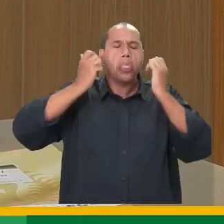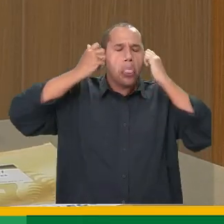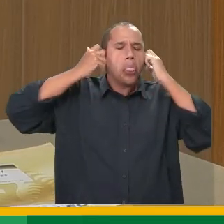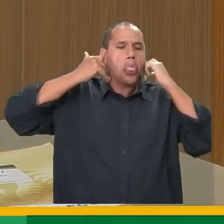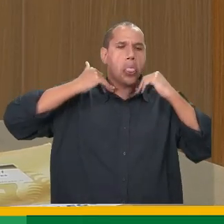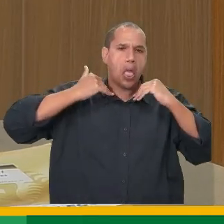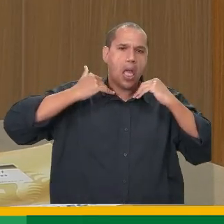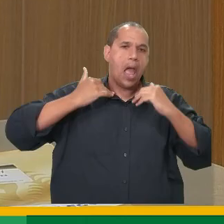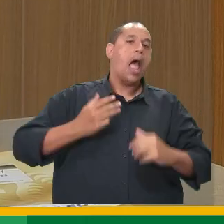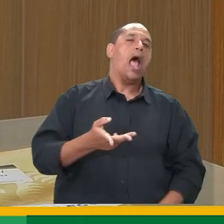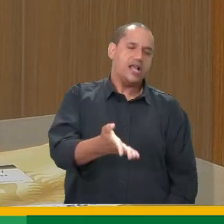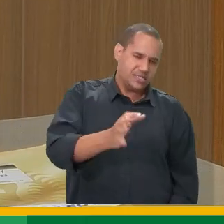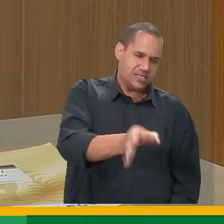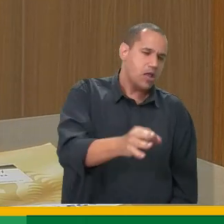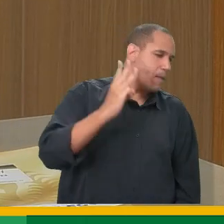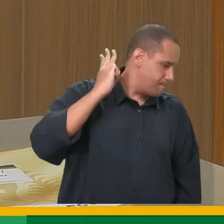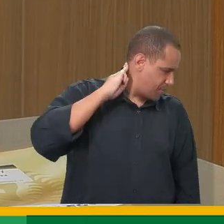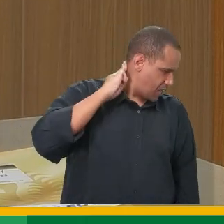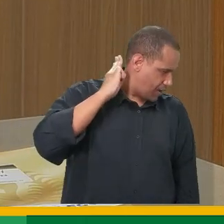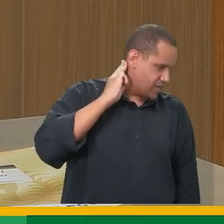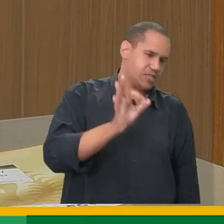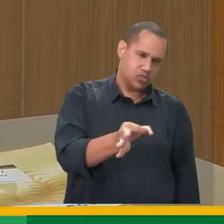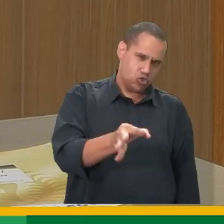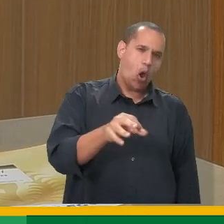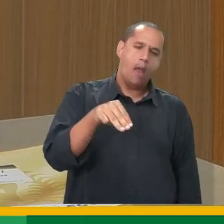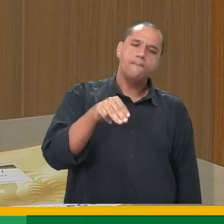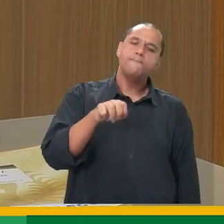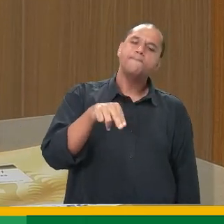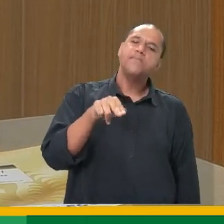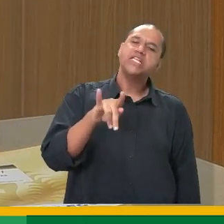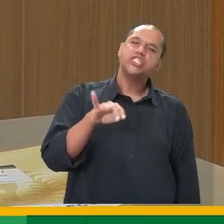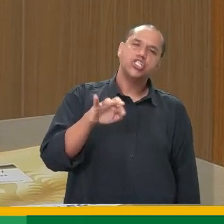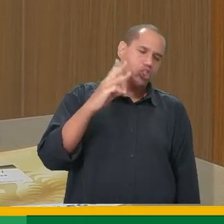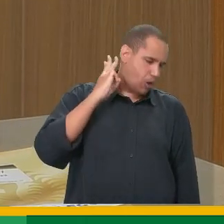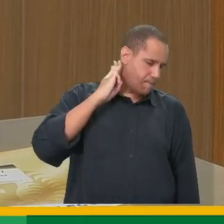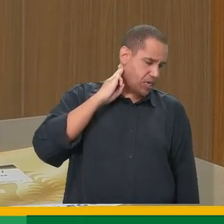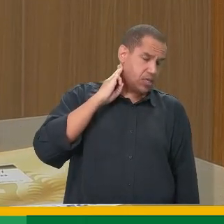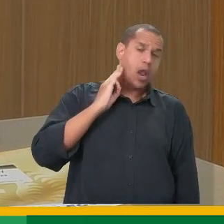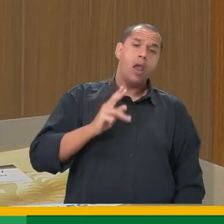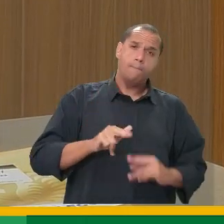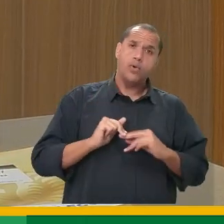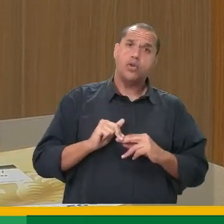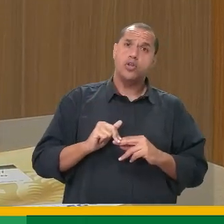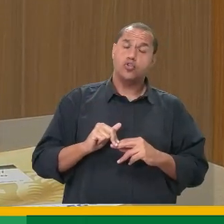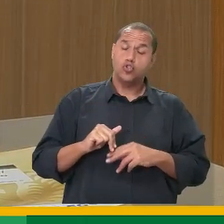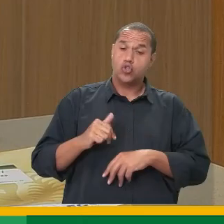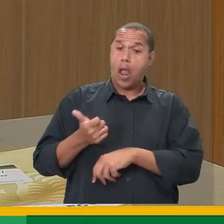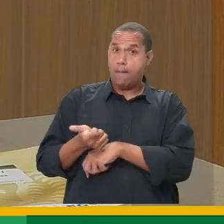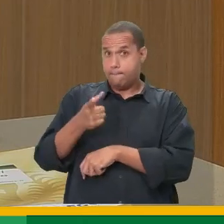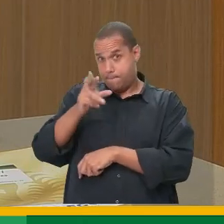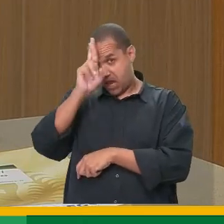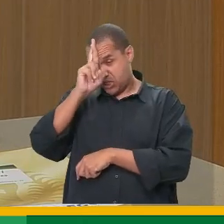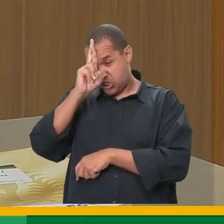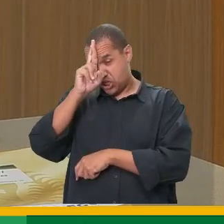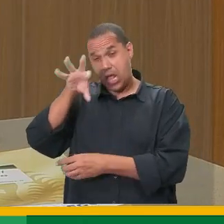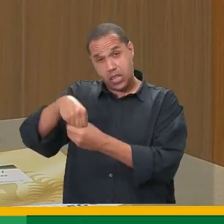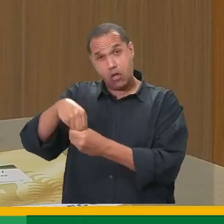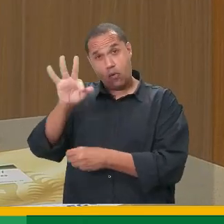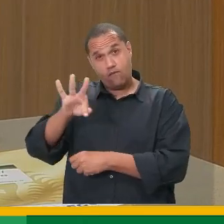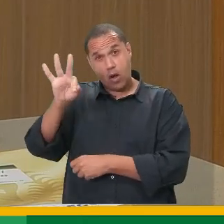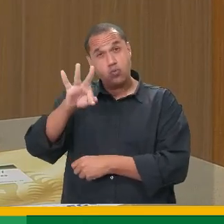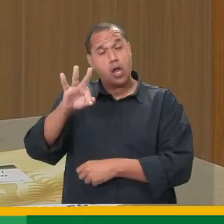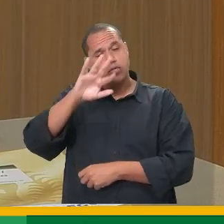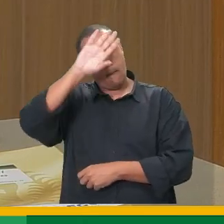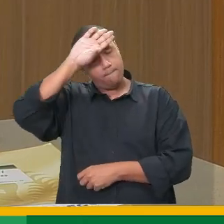menege menege meio-dia ela passou mal na faculdade a mãe dela correu buscou